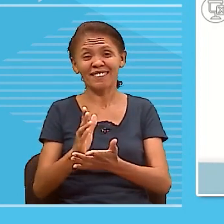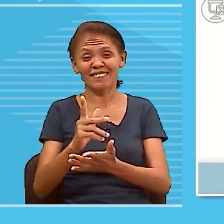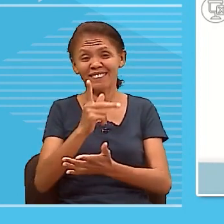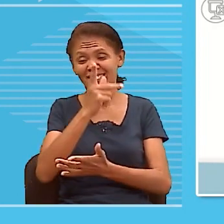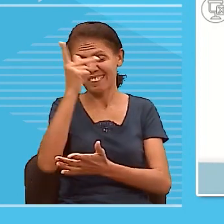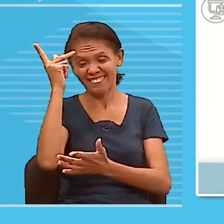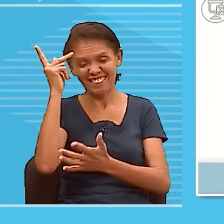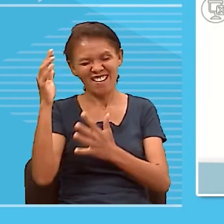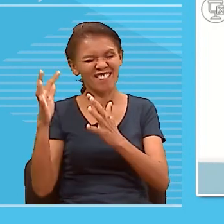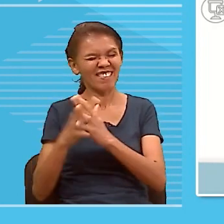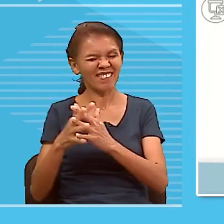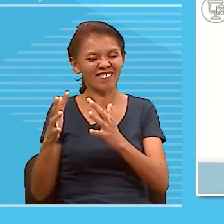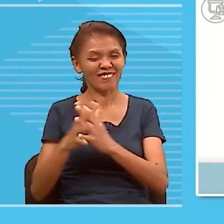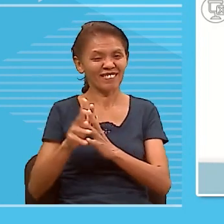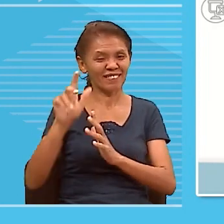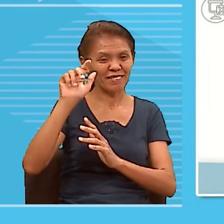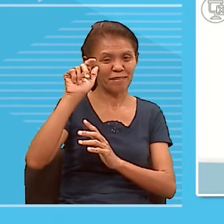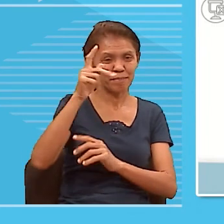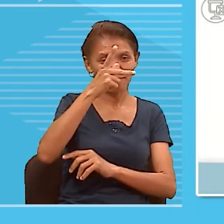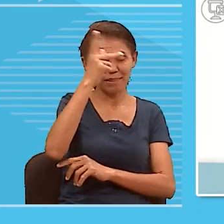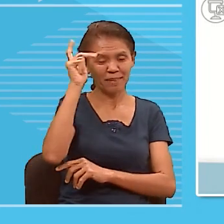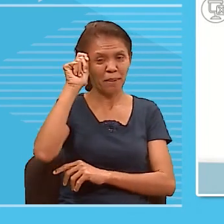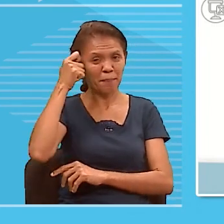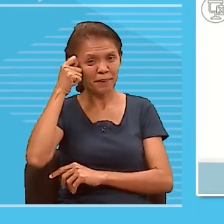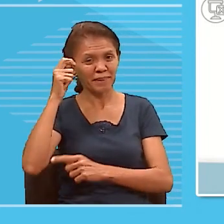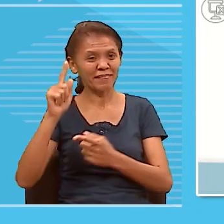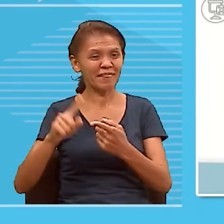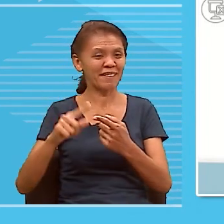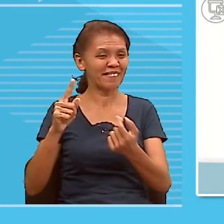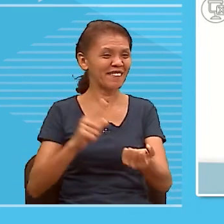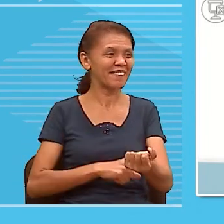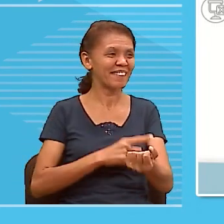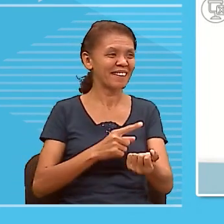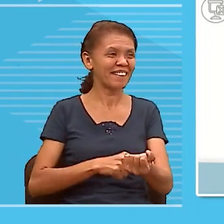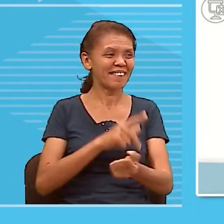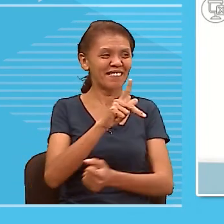tem amarelo e marrom eu sou marrom